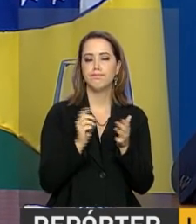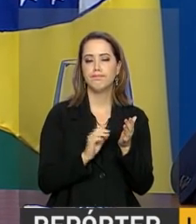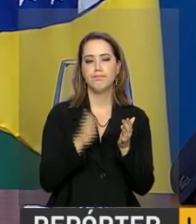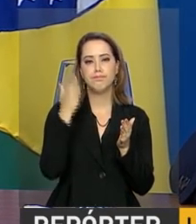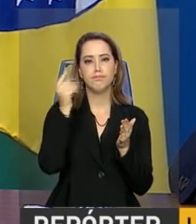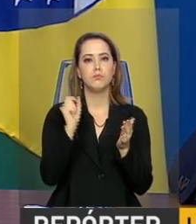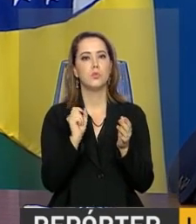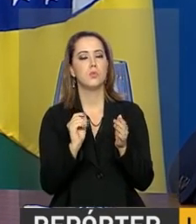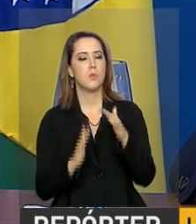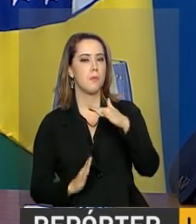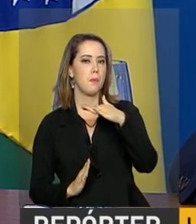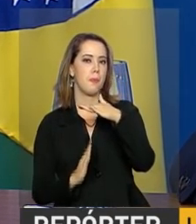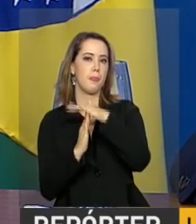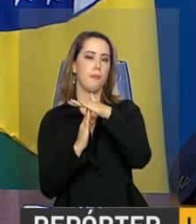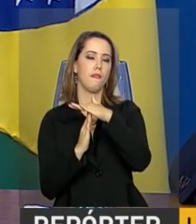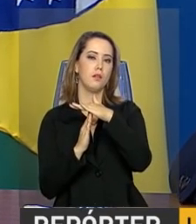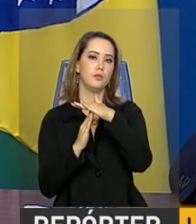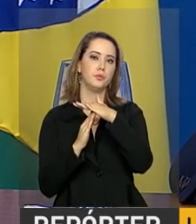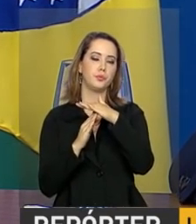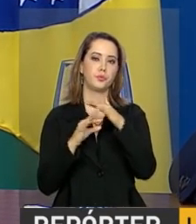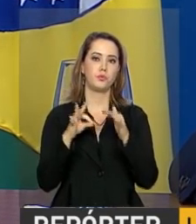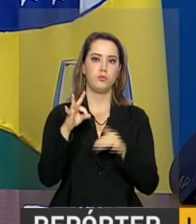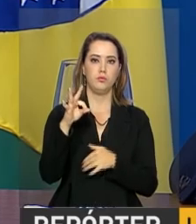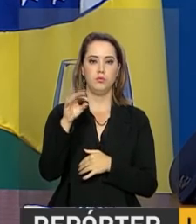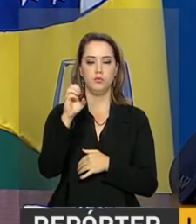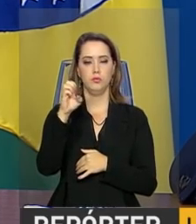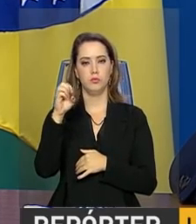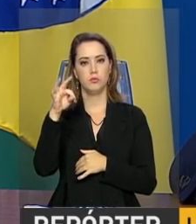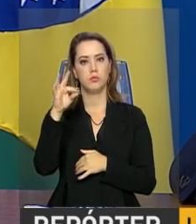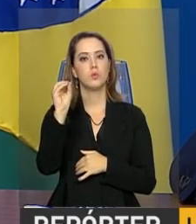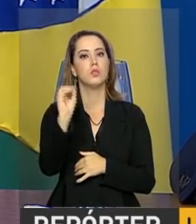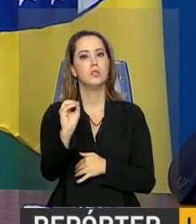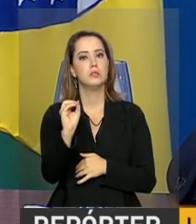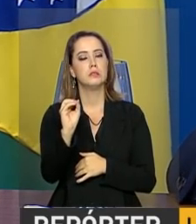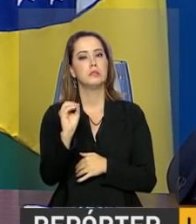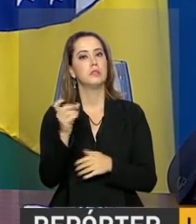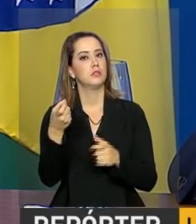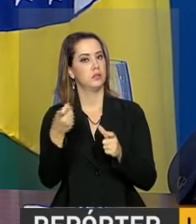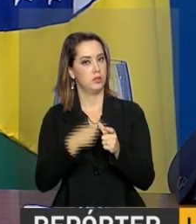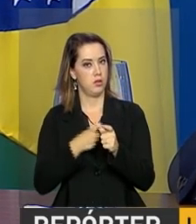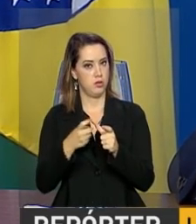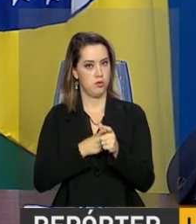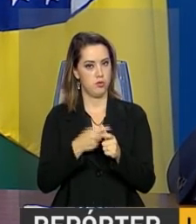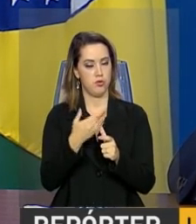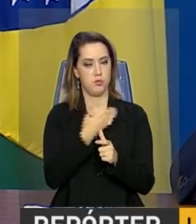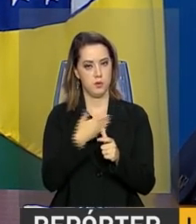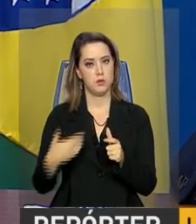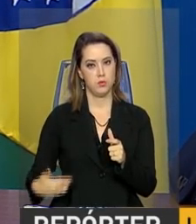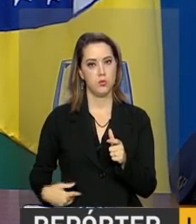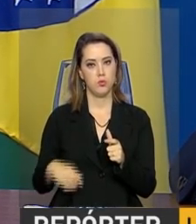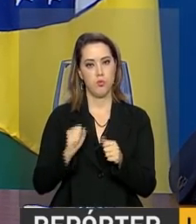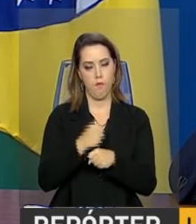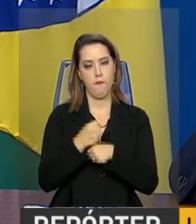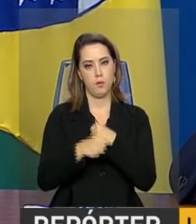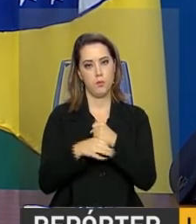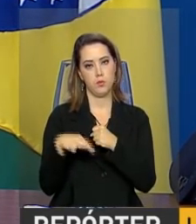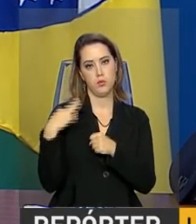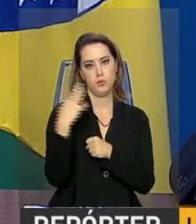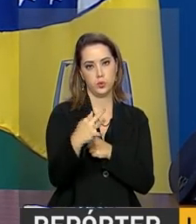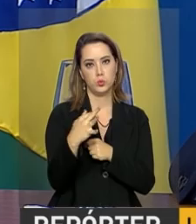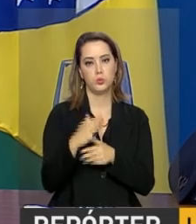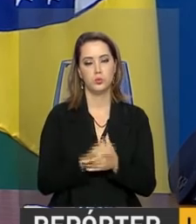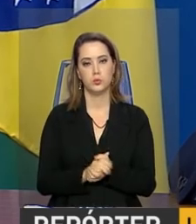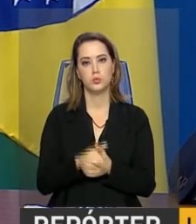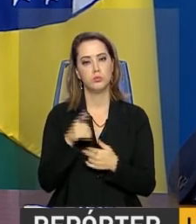do teto de despesas primárias para o ano seguinte. Então, basicamente é